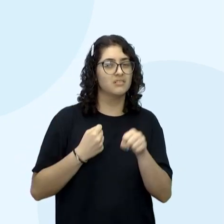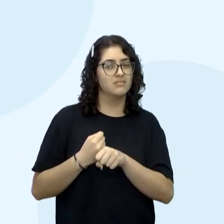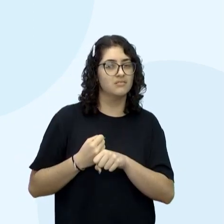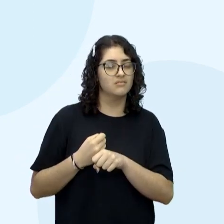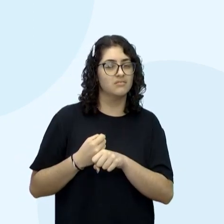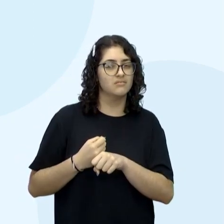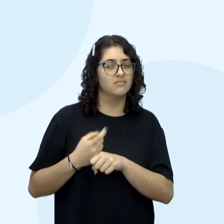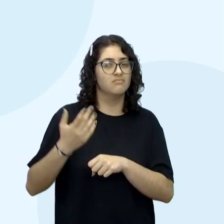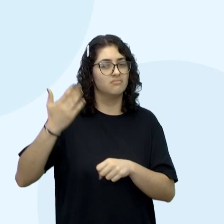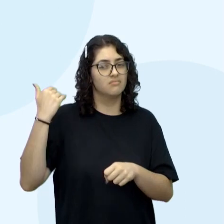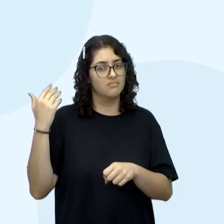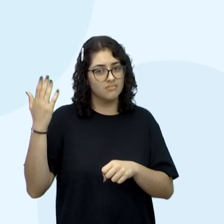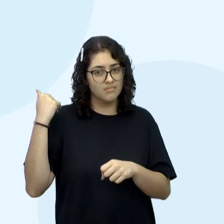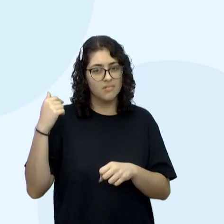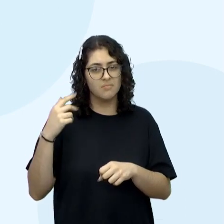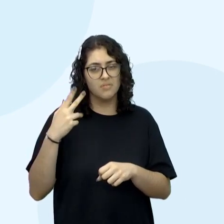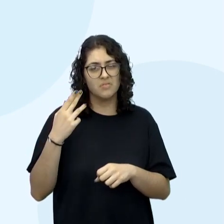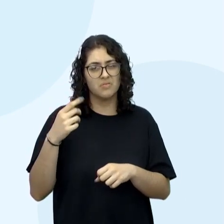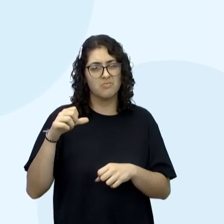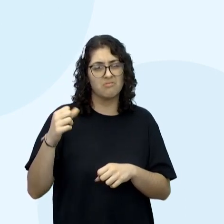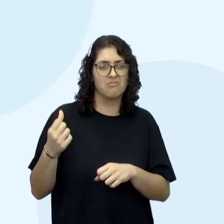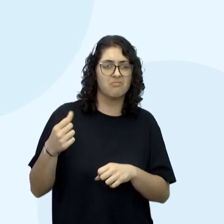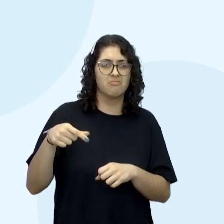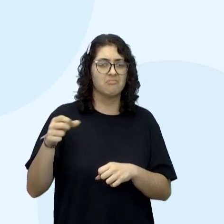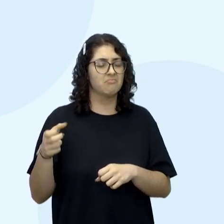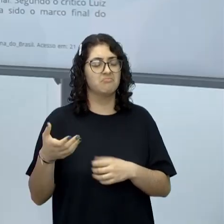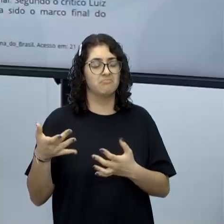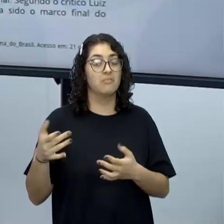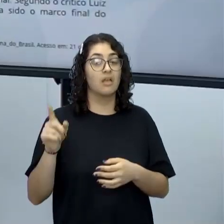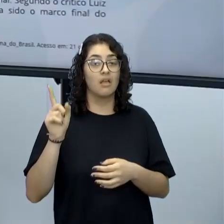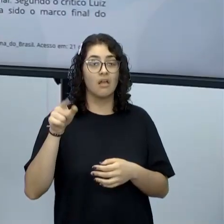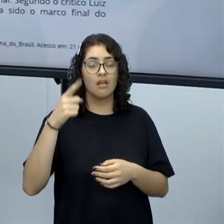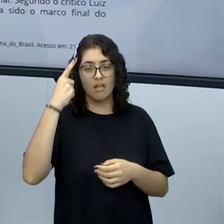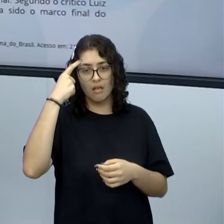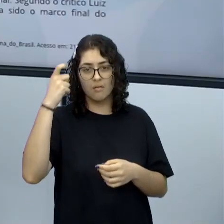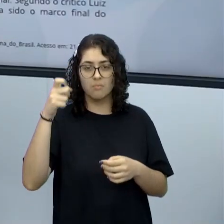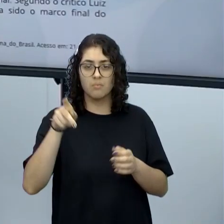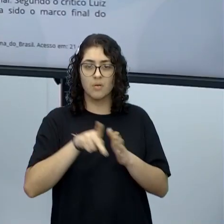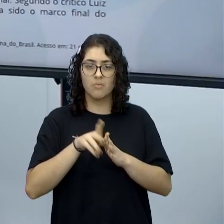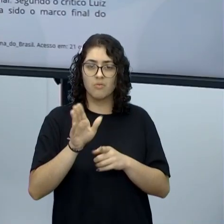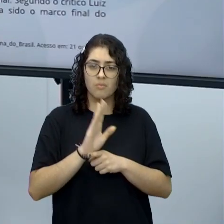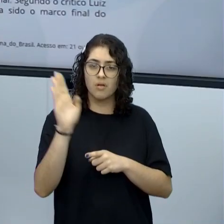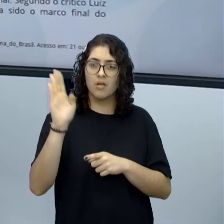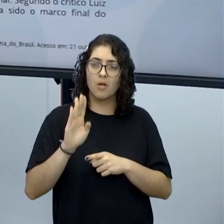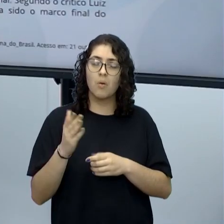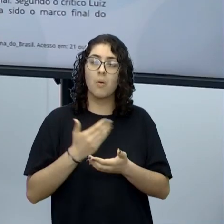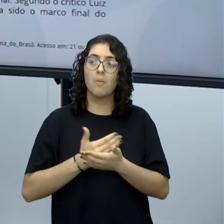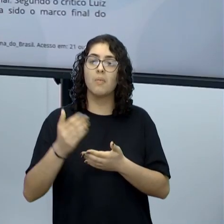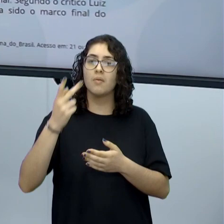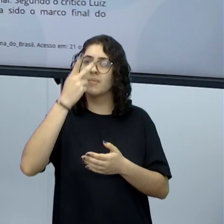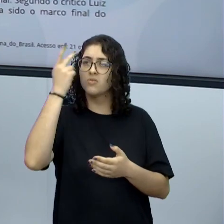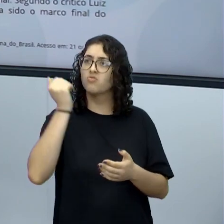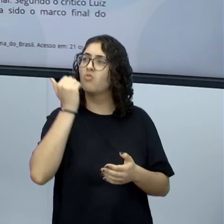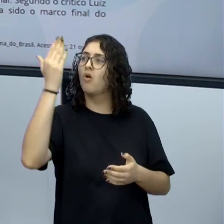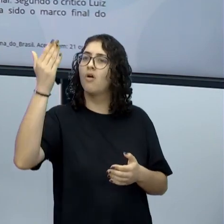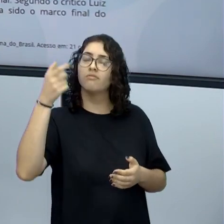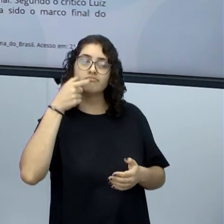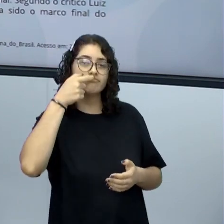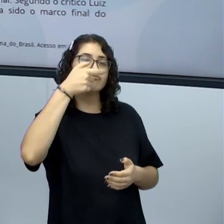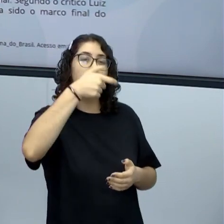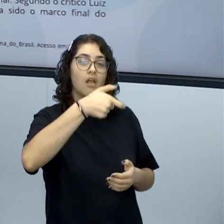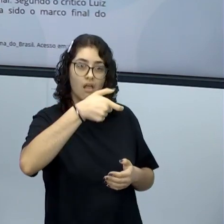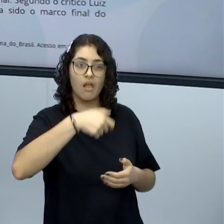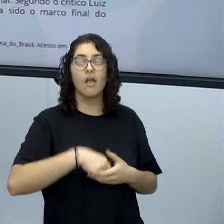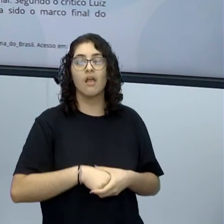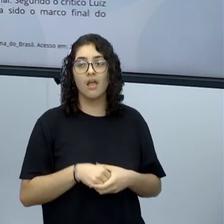indicado em 97, 95 e 96. Mas a ideia é que, assim, os filmes brasileiros começaram a ser assistidos lá fora. Tá certo? Então,